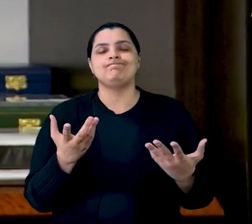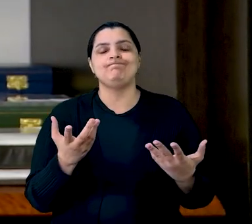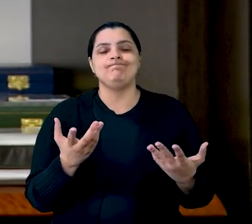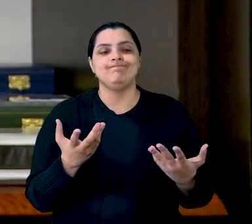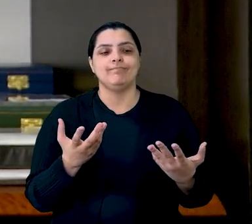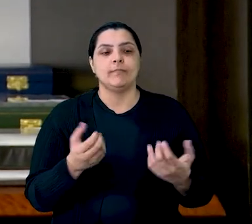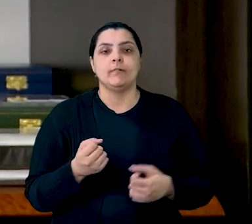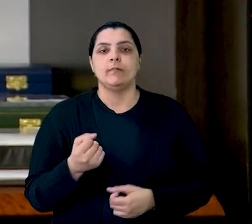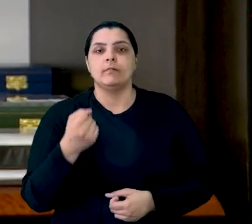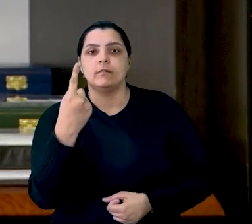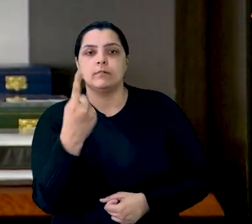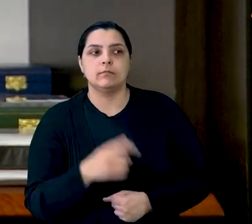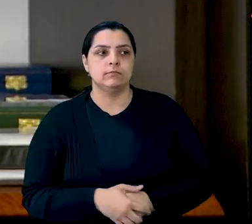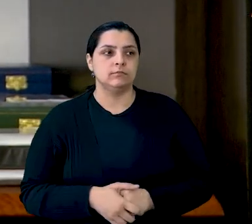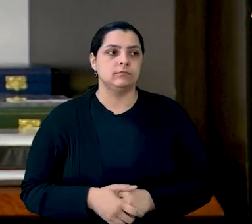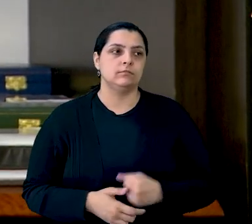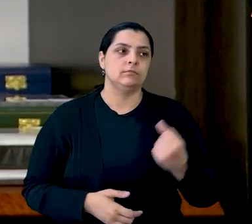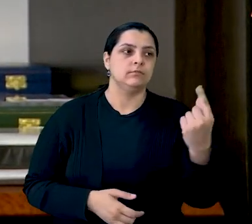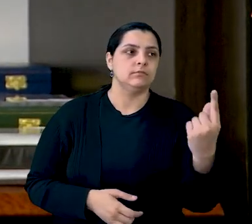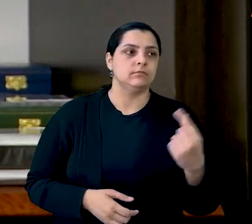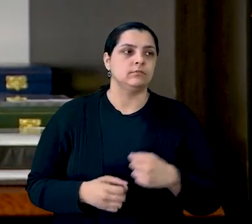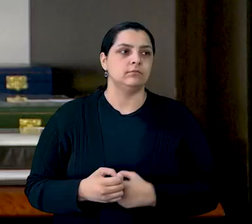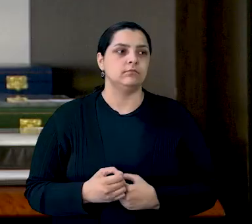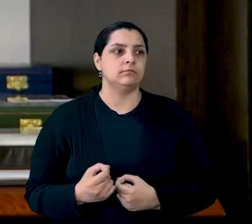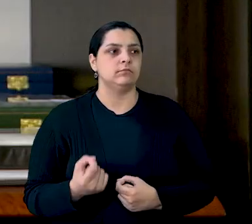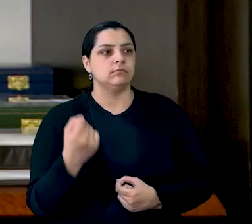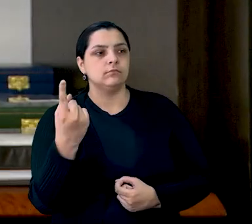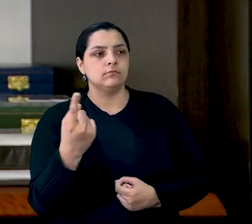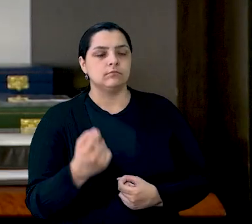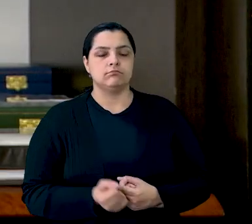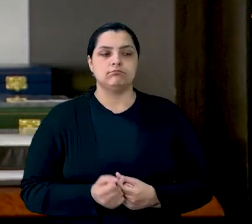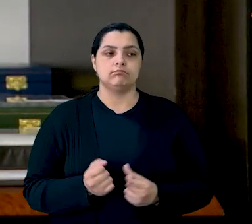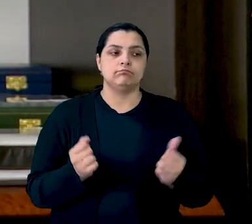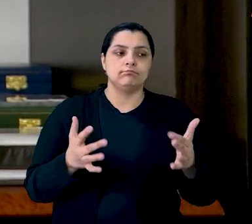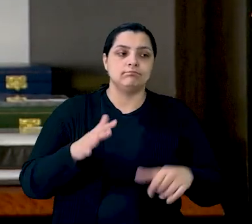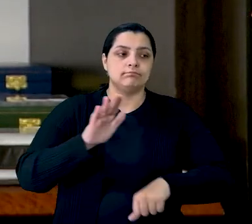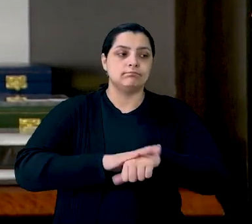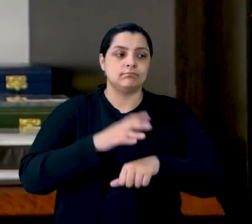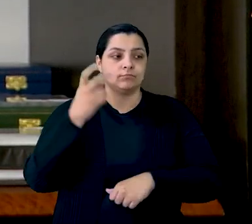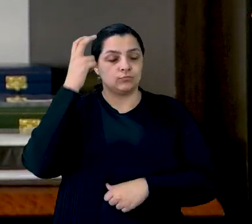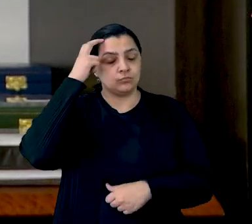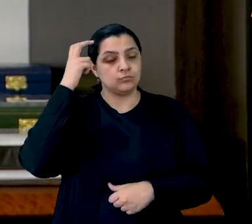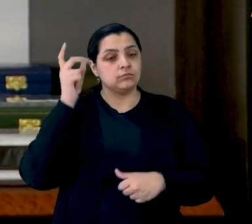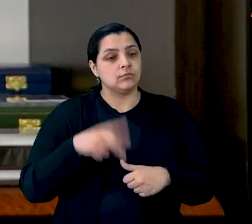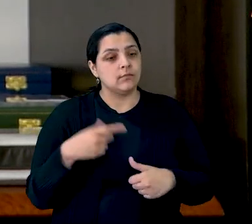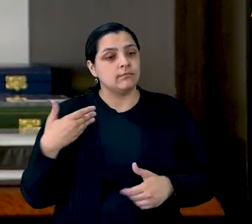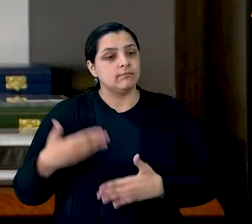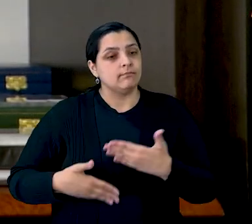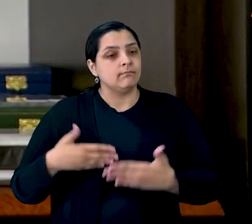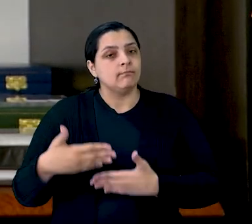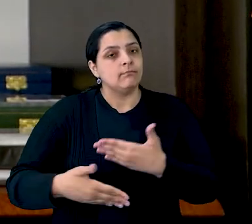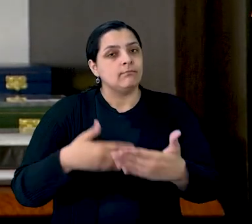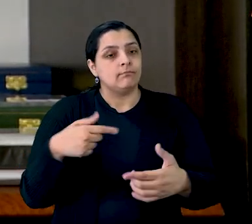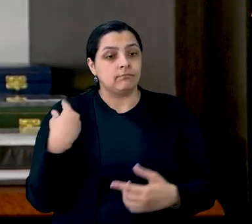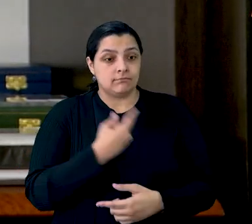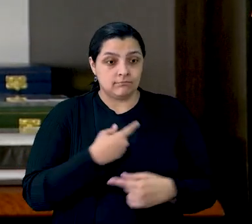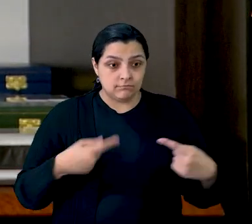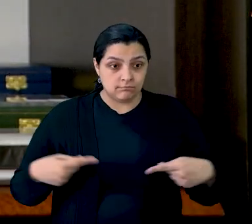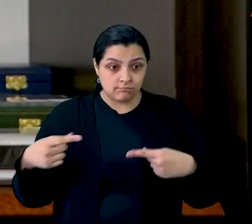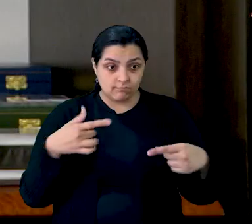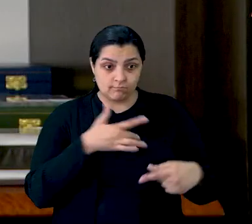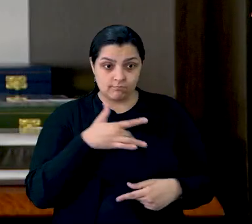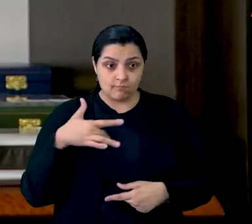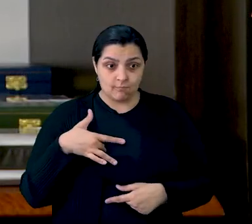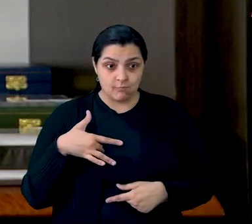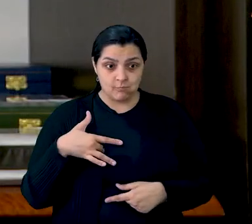que é uma ação episódica ou uma iniciativa pontual que vai sedimentar. A cultura é um processo longo. Nós estamos